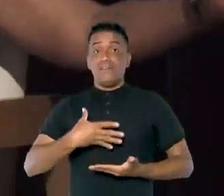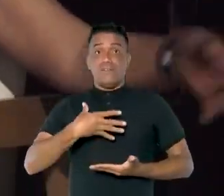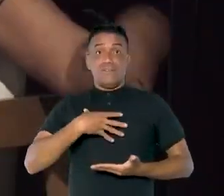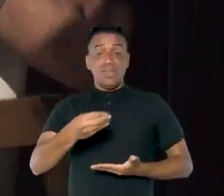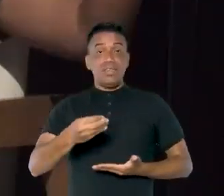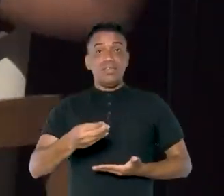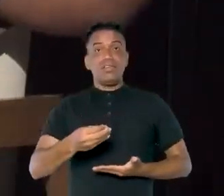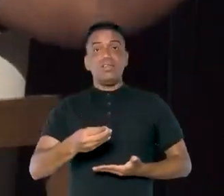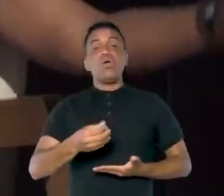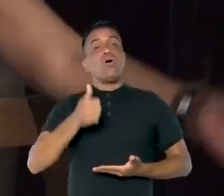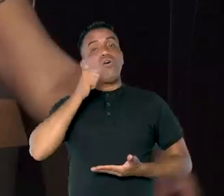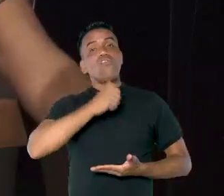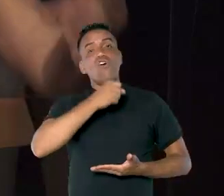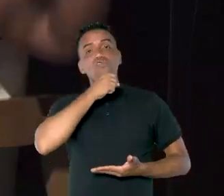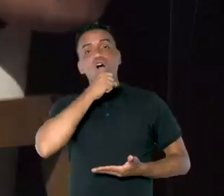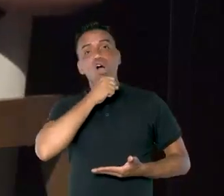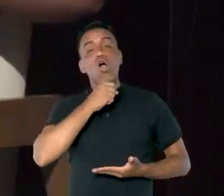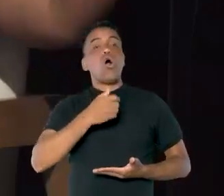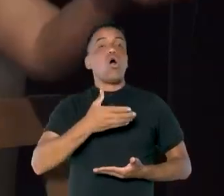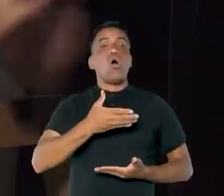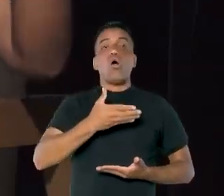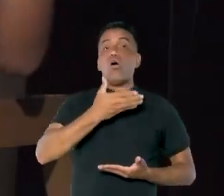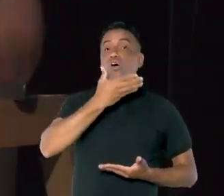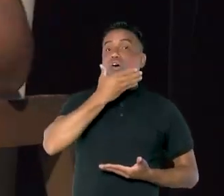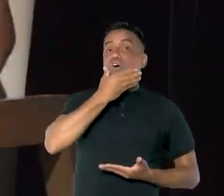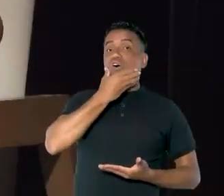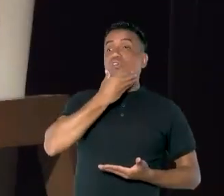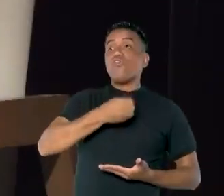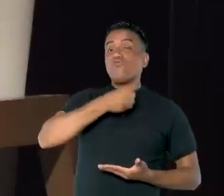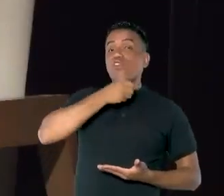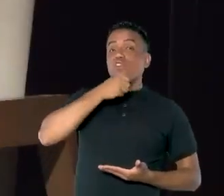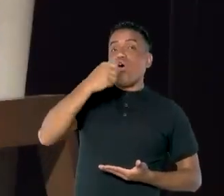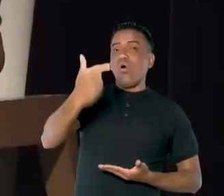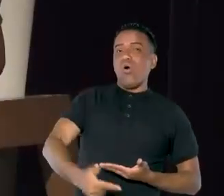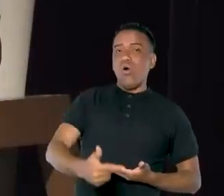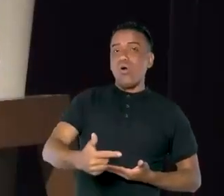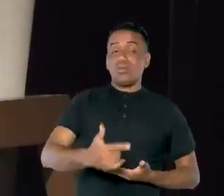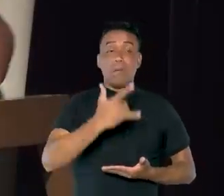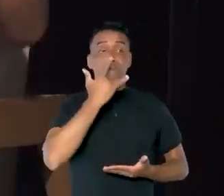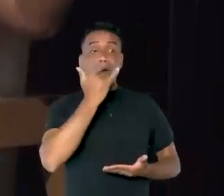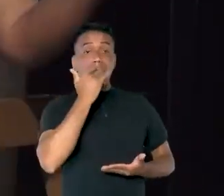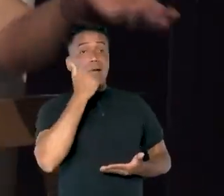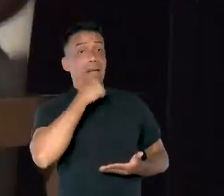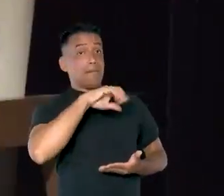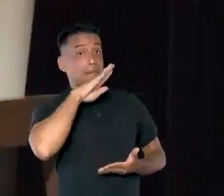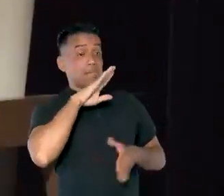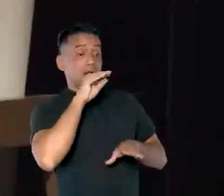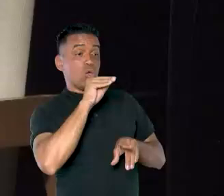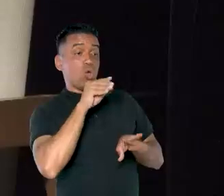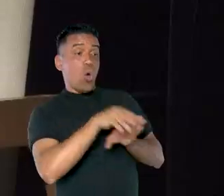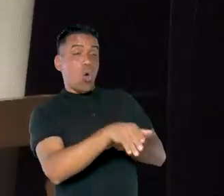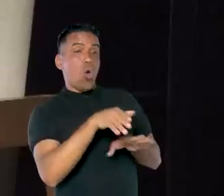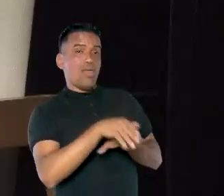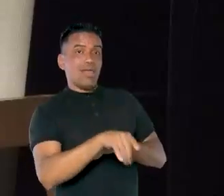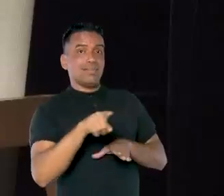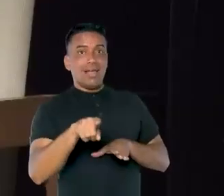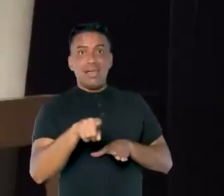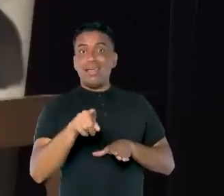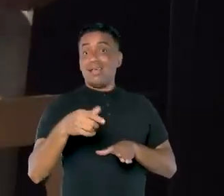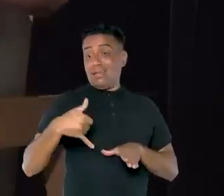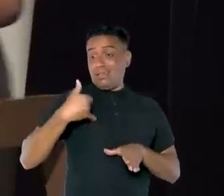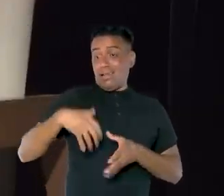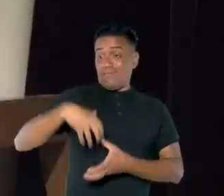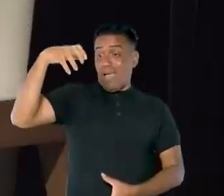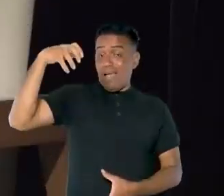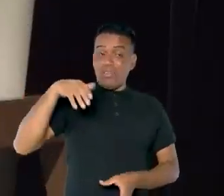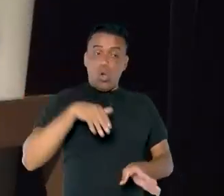avós, bisavô, né, as tias, e nós, como pai e mãe, só orienta. Né? Então, eles que vão passando o conhecimento para eles. Por